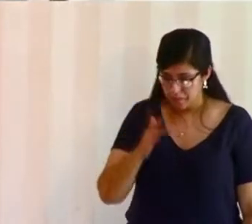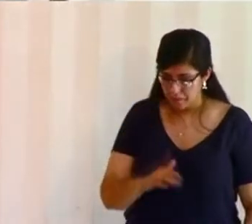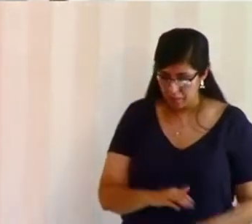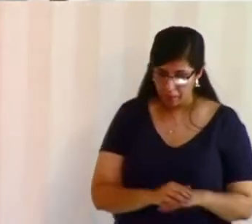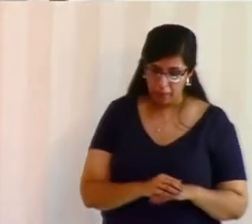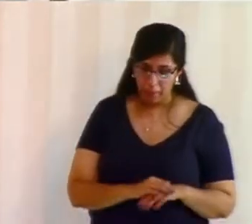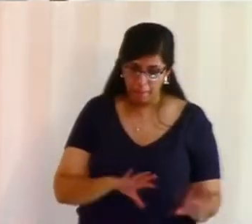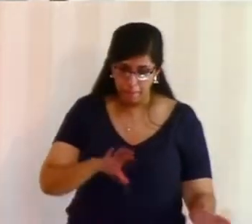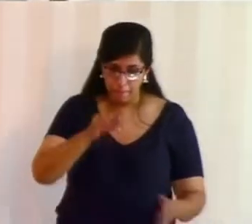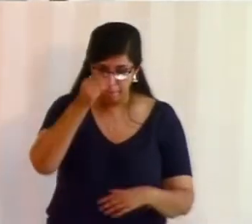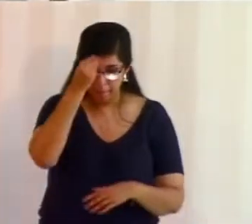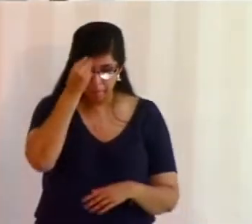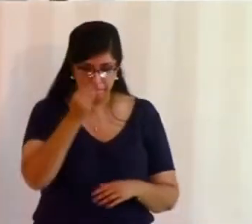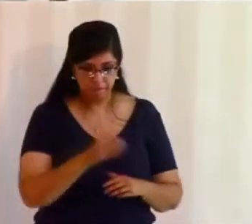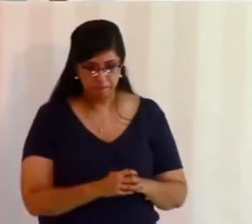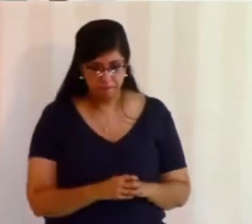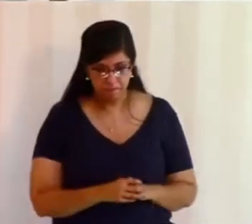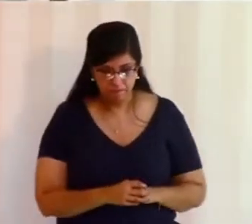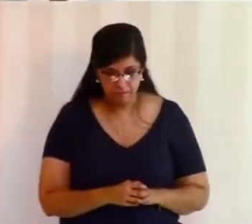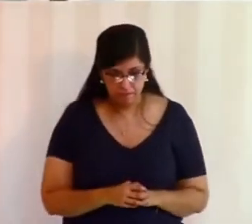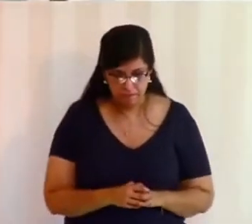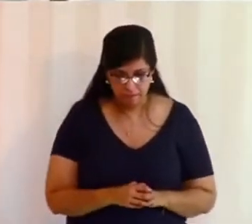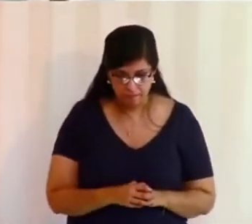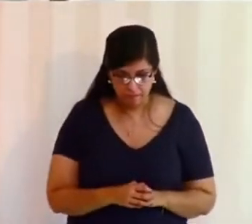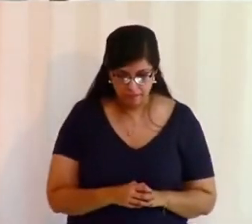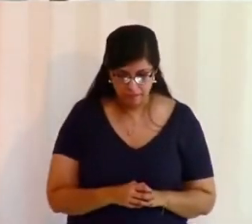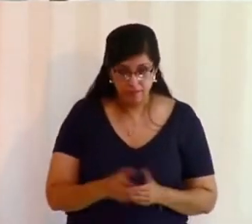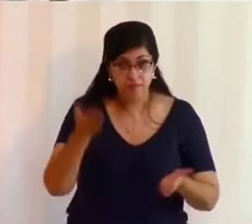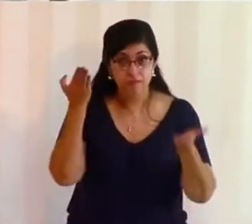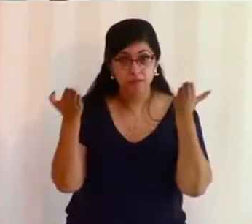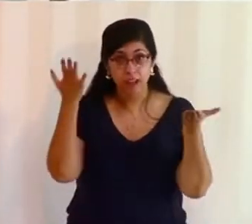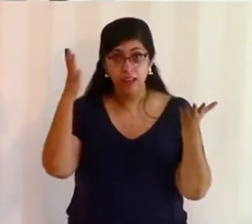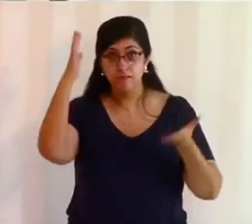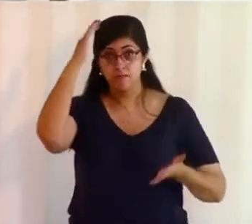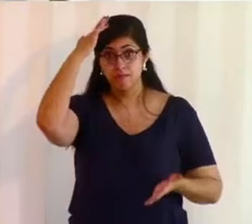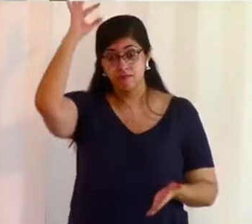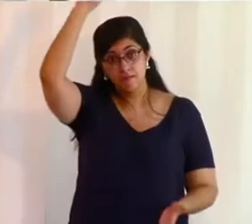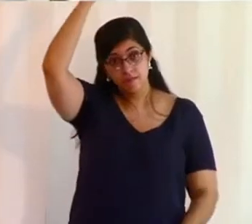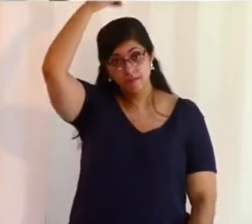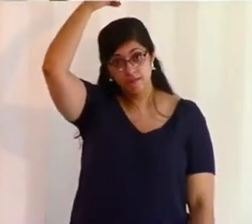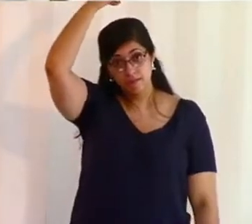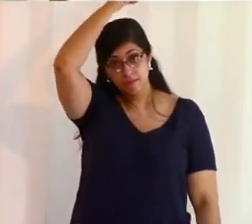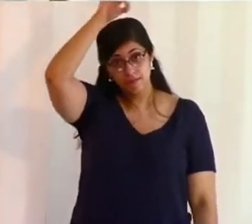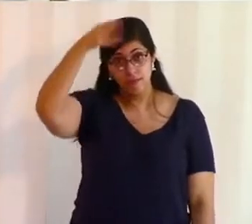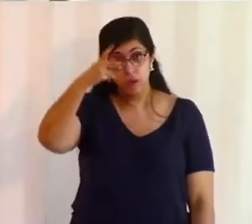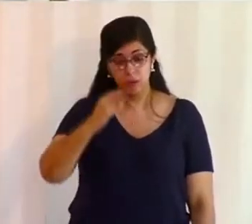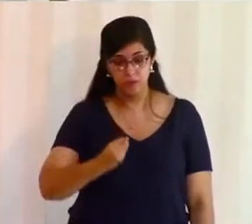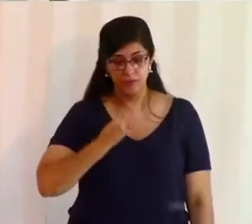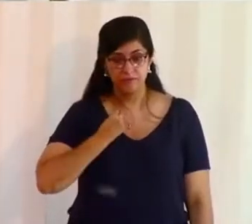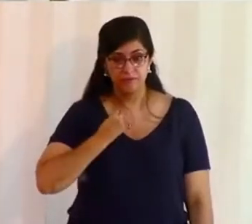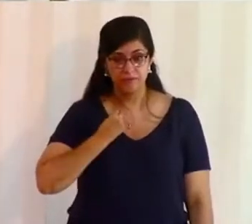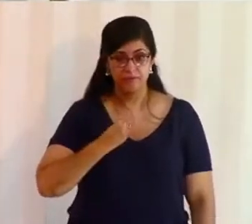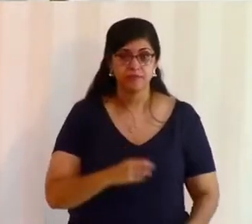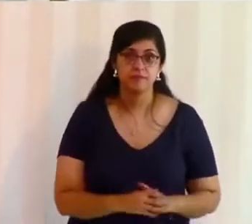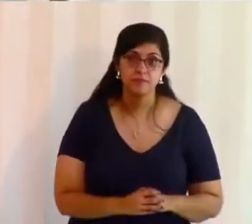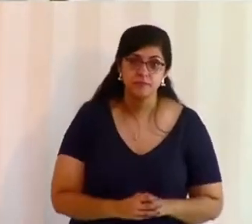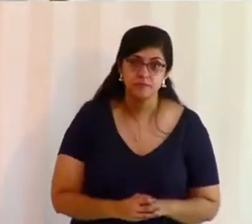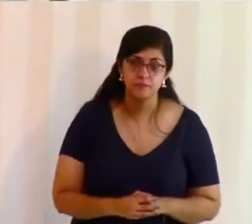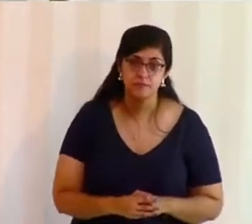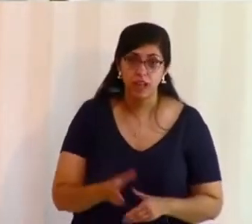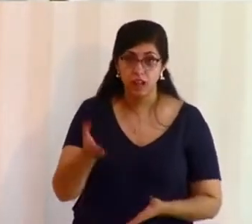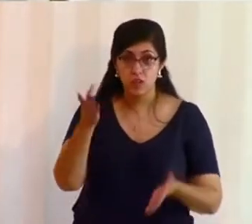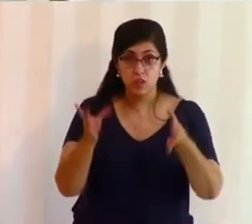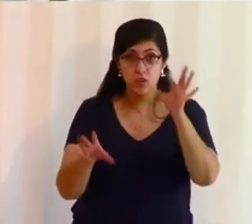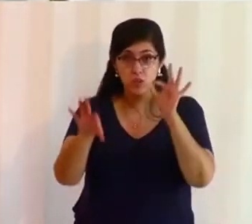buscam. Discernimento espiritual, irmãos. Nem tudo que reluz é ouro. Tem muita gente usando a palavra de